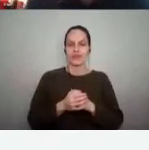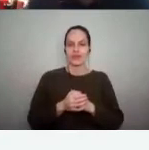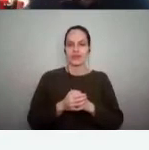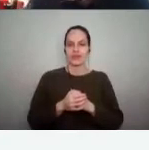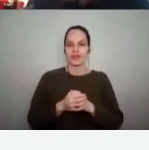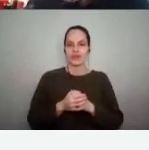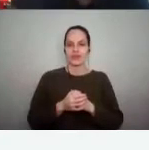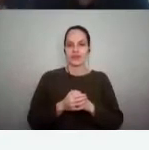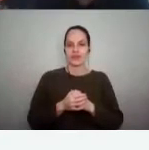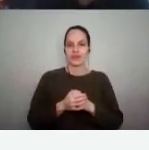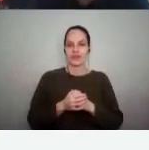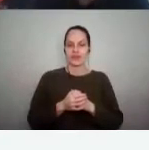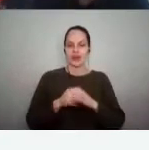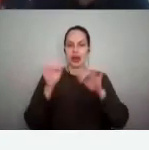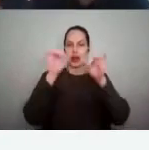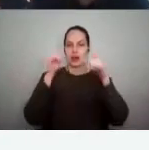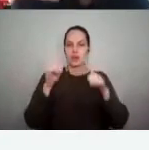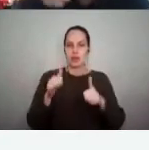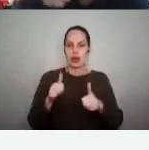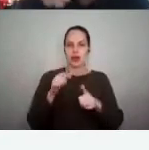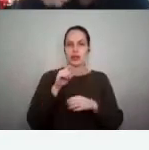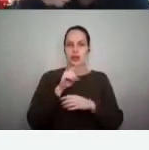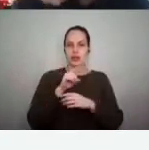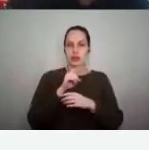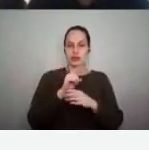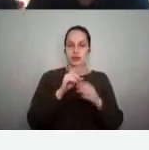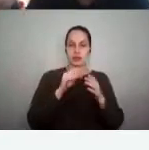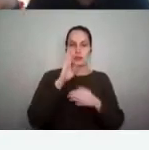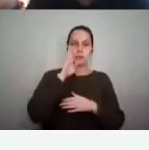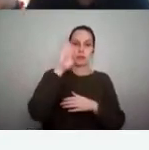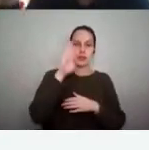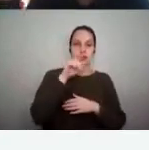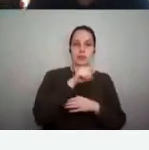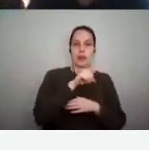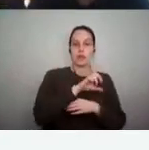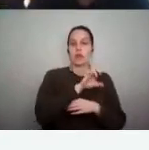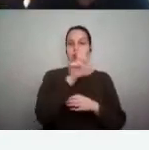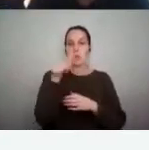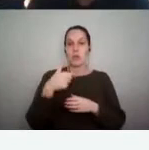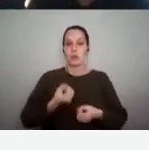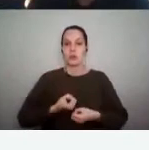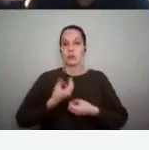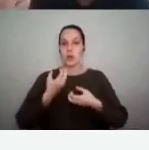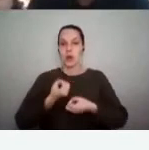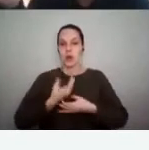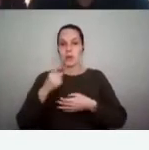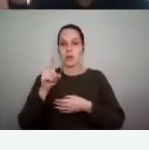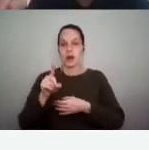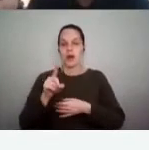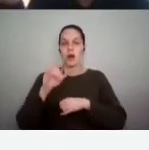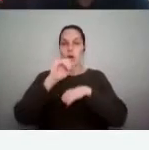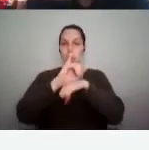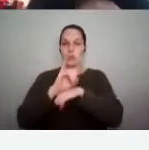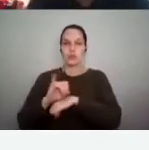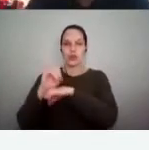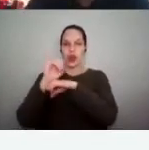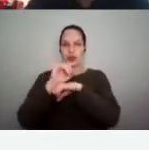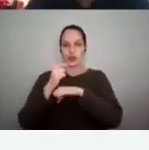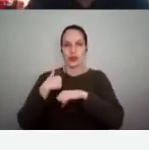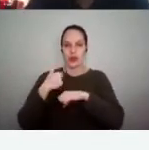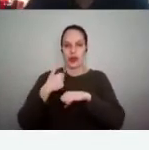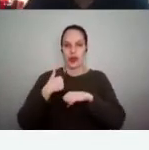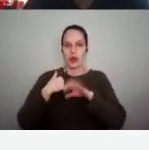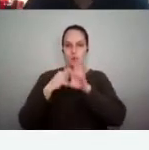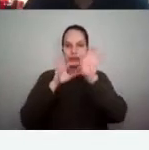as imagens disparadoras e o poema objeto que se tornou, que são as próximas imagens que vocês vão ver. Eu separei uma a uma. Aí